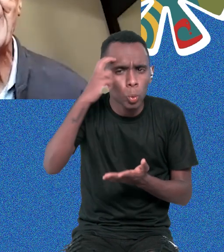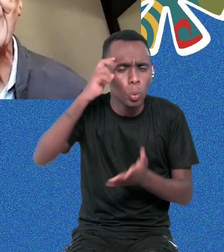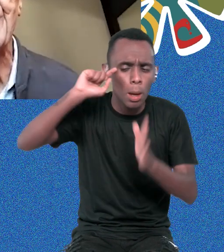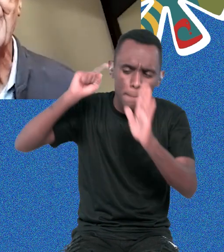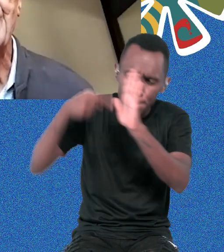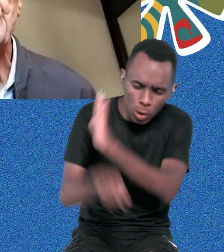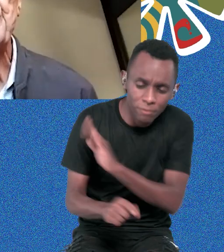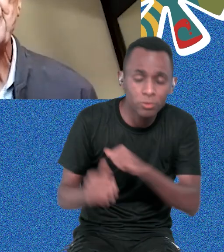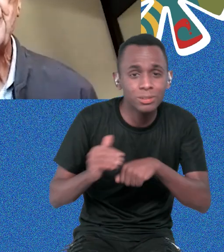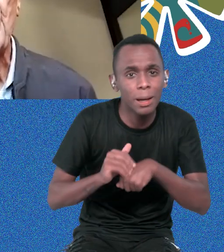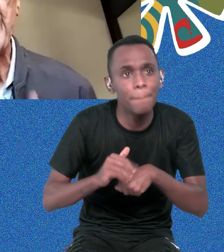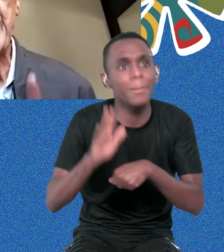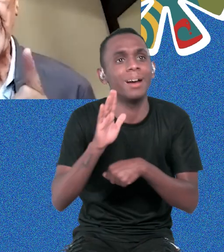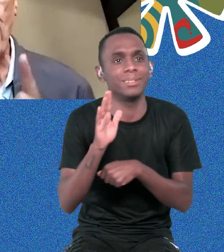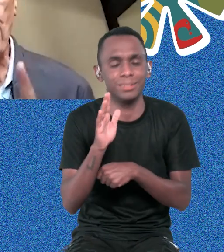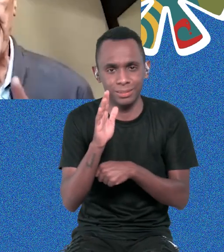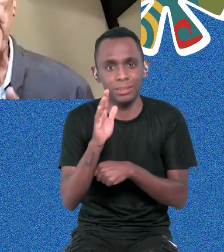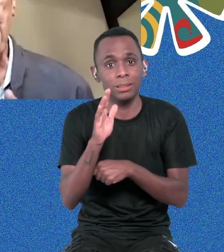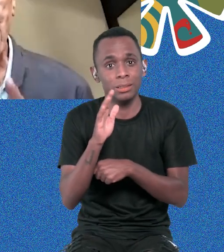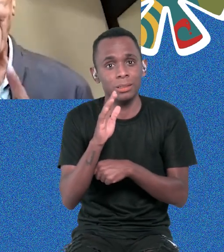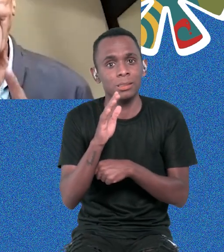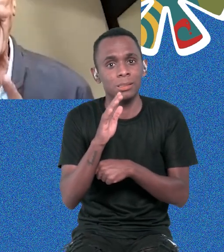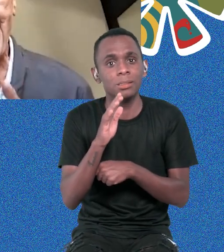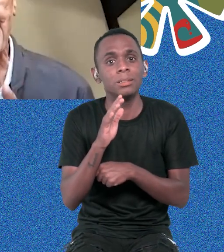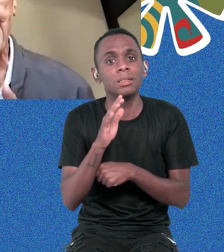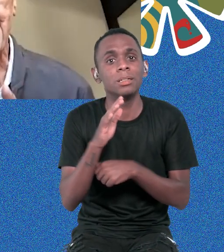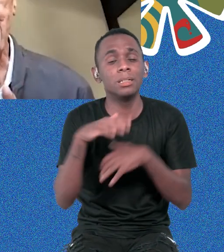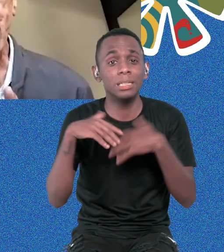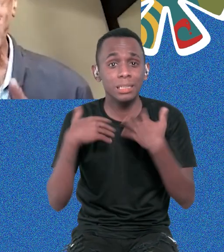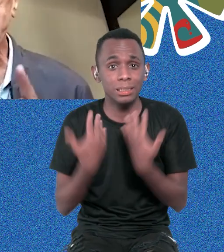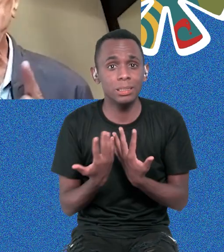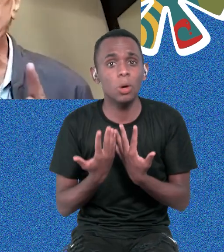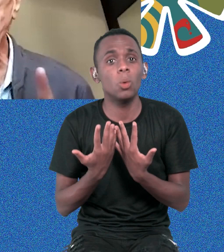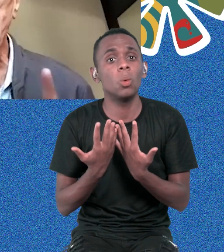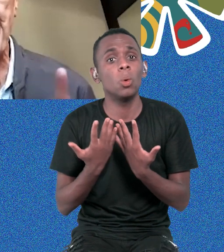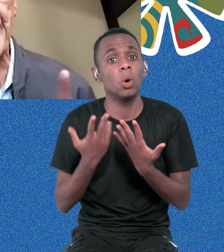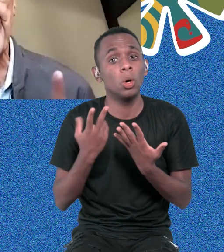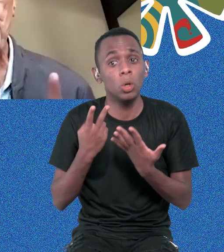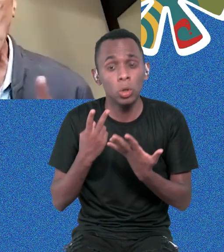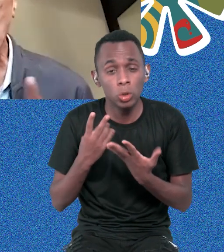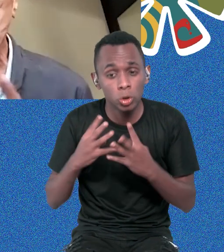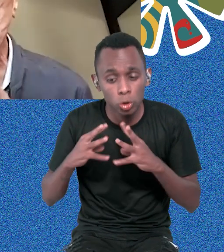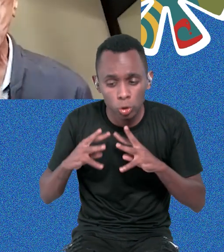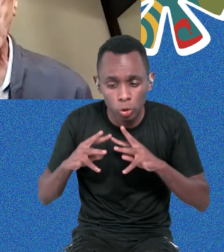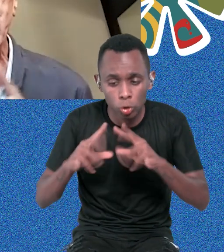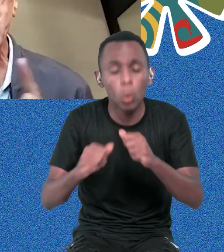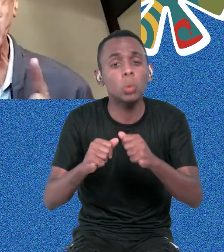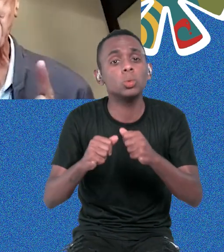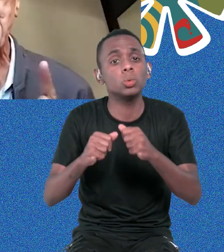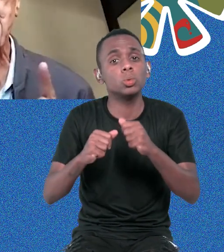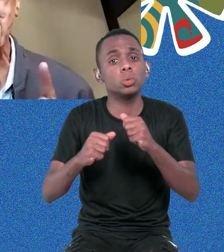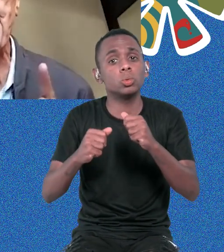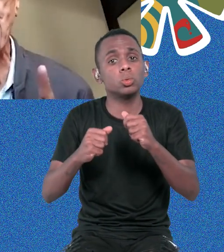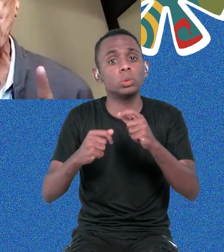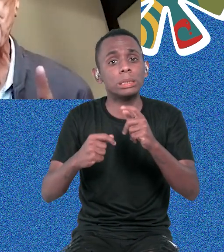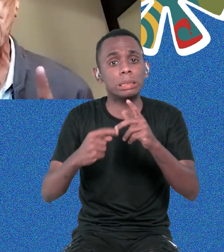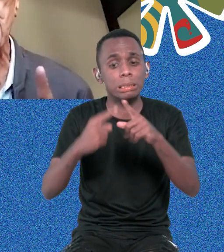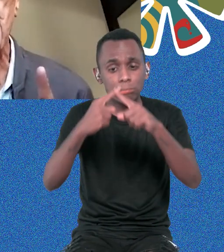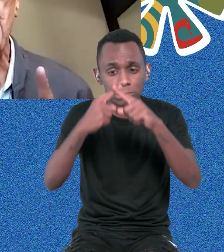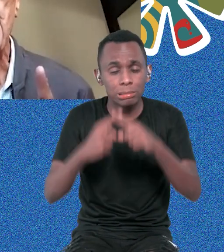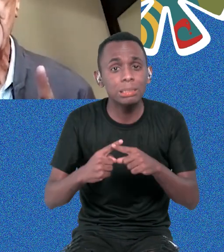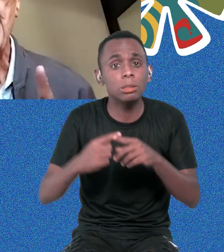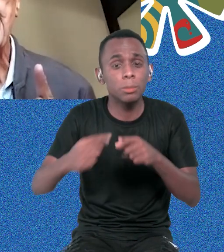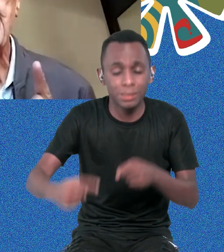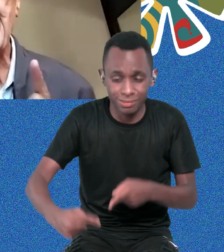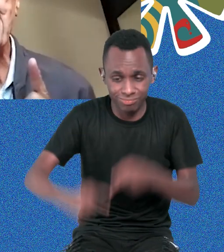mais radical. E a encomenda mais radical que vem sempre em todos os paradigmas